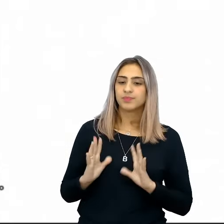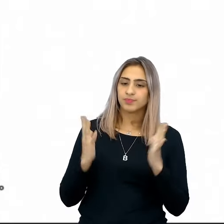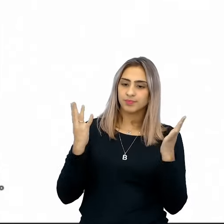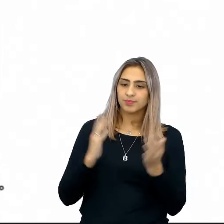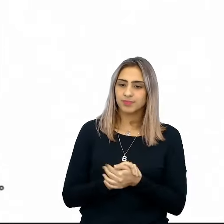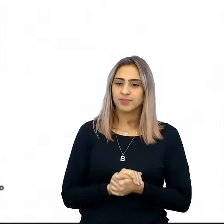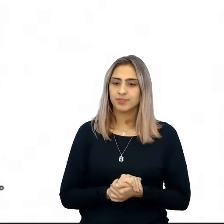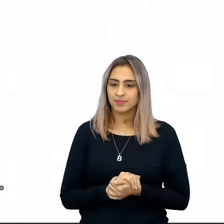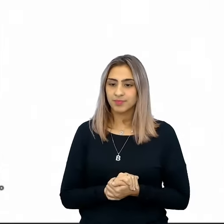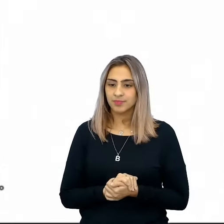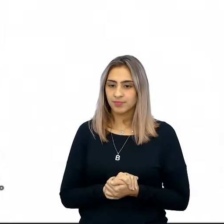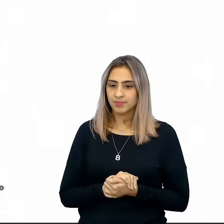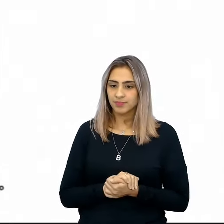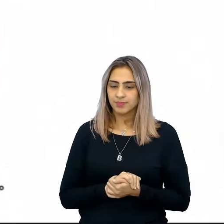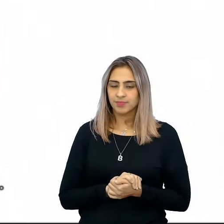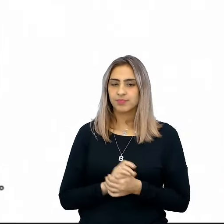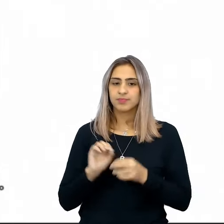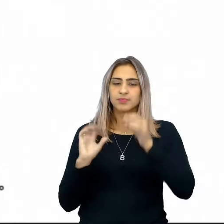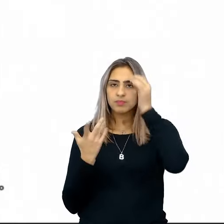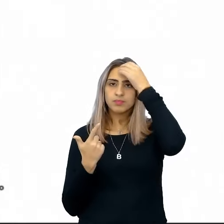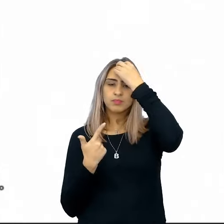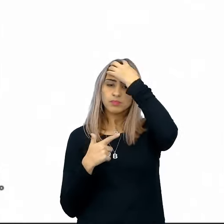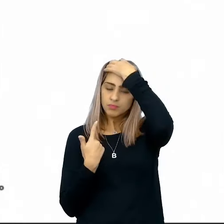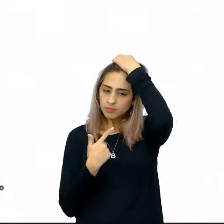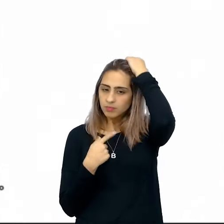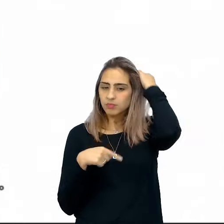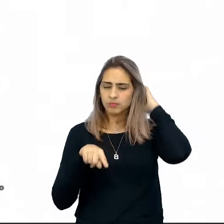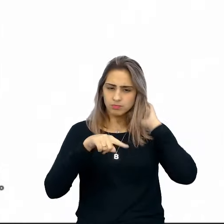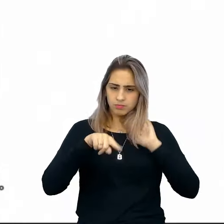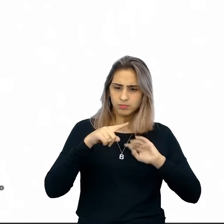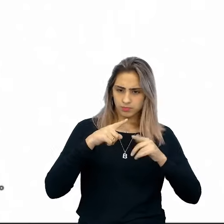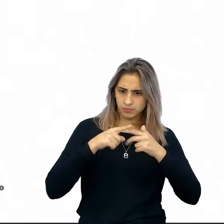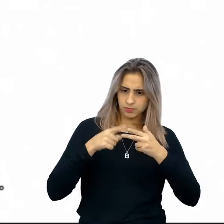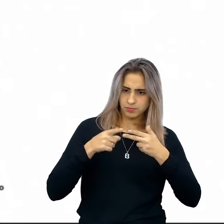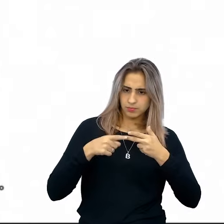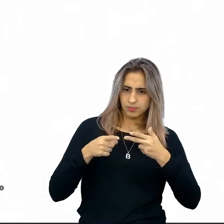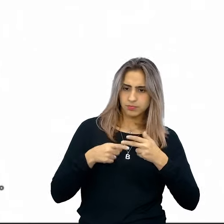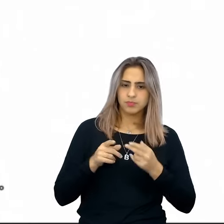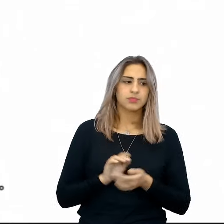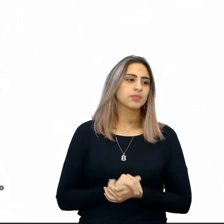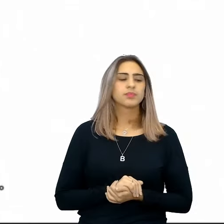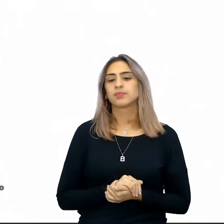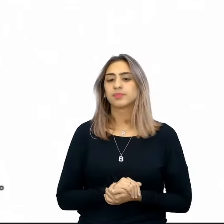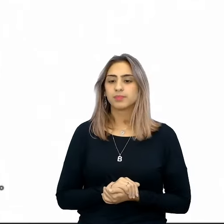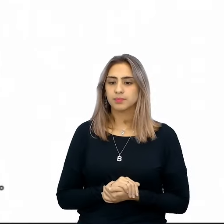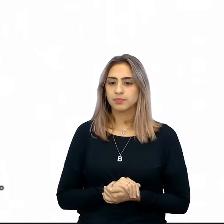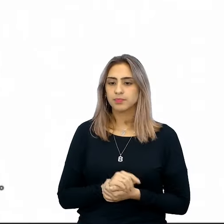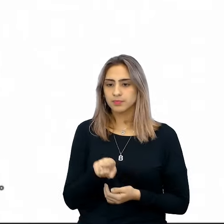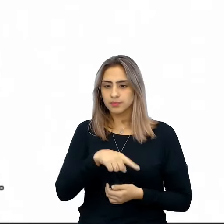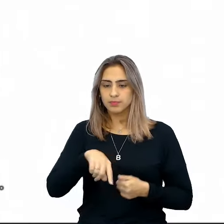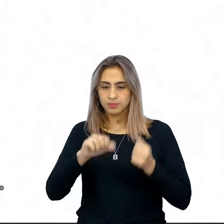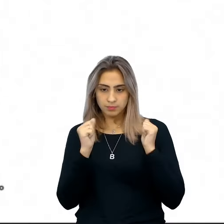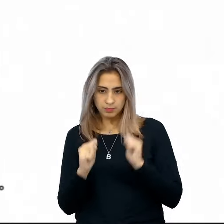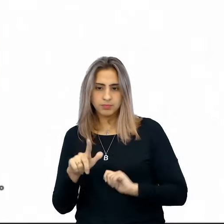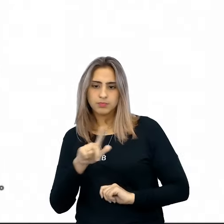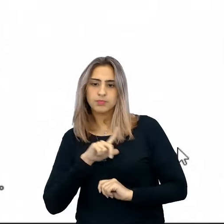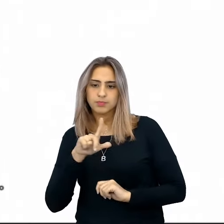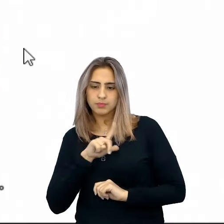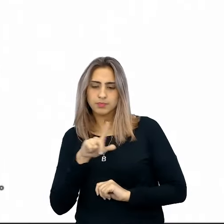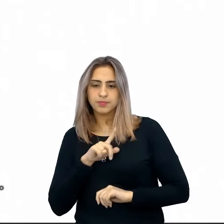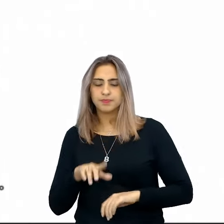e elaboração de situação problema. Então, nesse item aqui, as crianças elas podem ter,